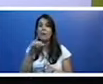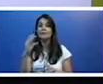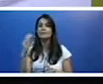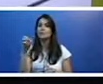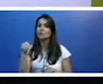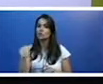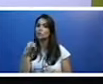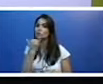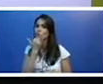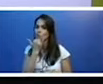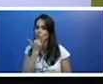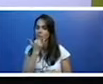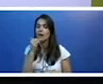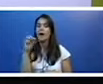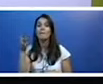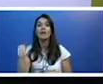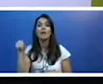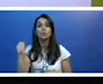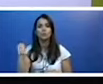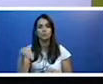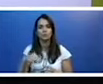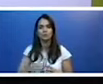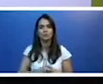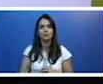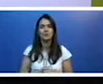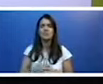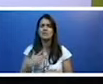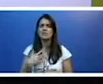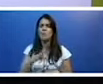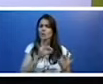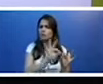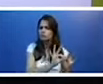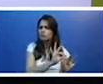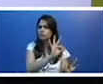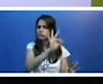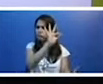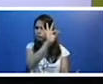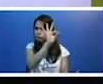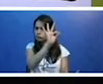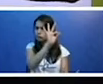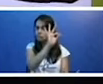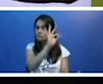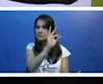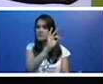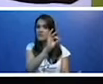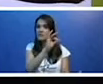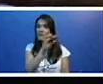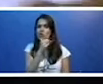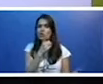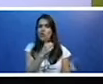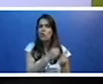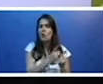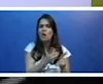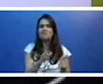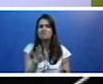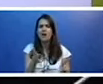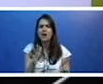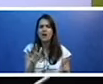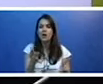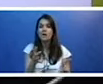metros. Quando a gente mede com a régua aqui, a gente chega no valor aproximado